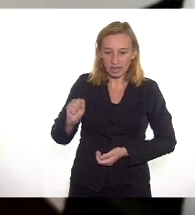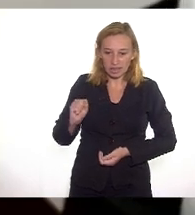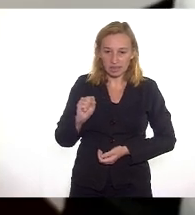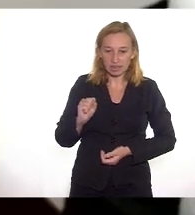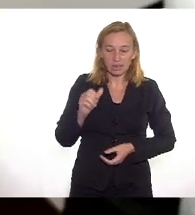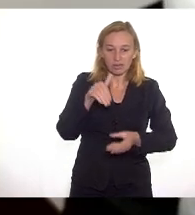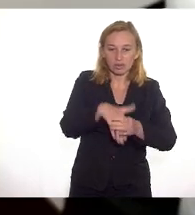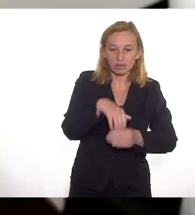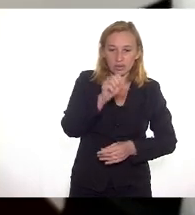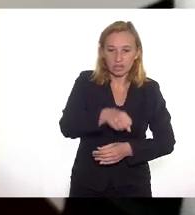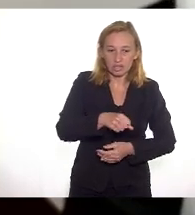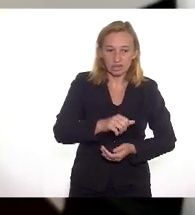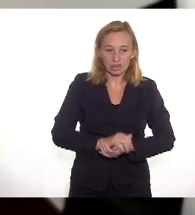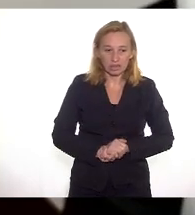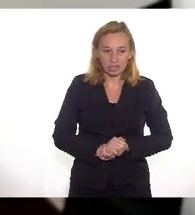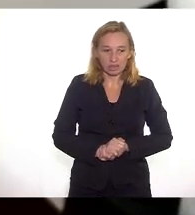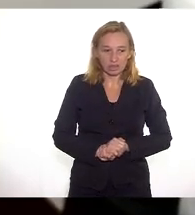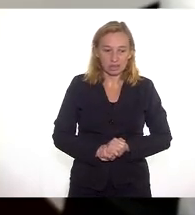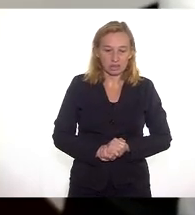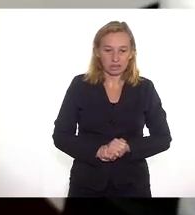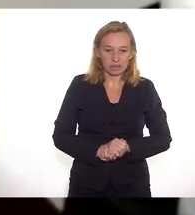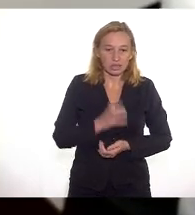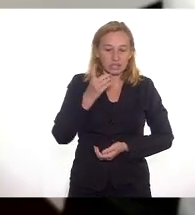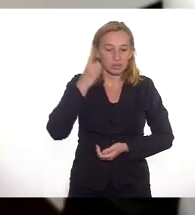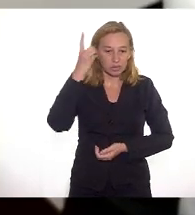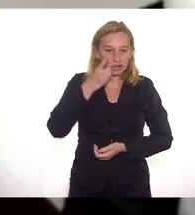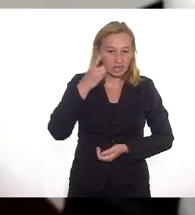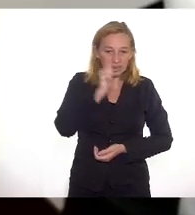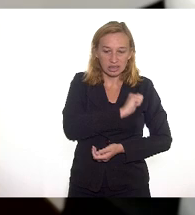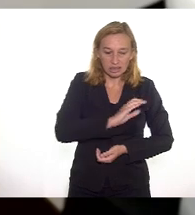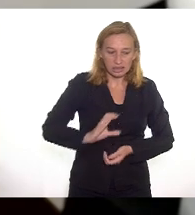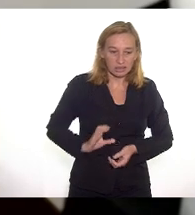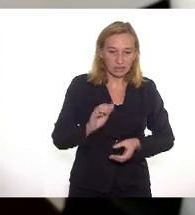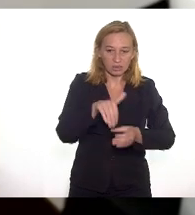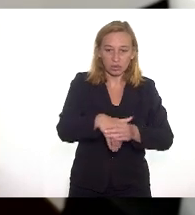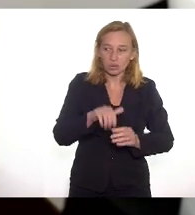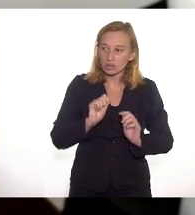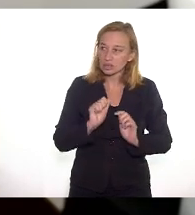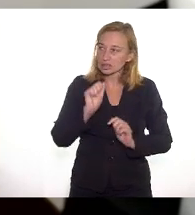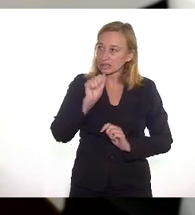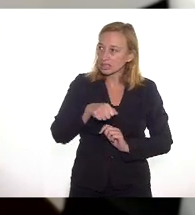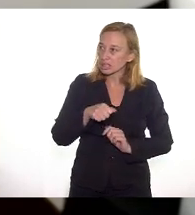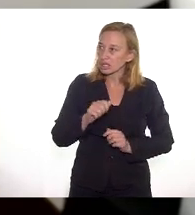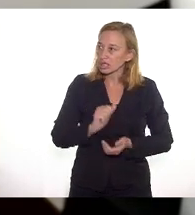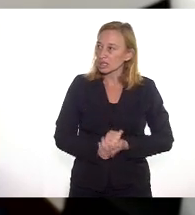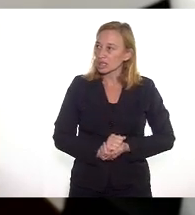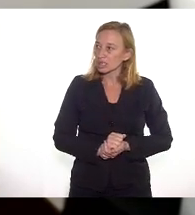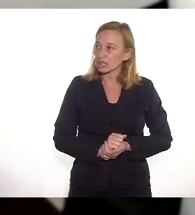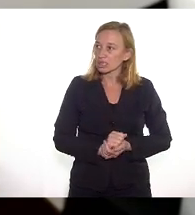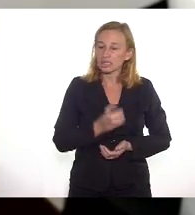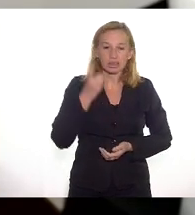Deputado Anderson Moraes votou sim. Deputado André Ceciliano votou sim.